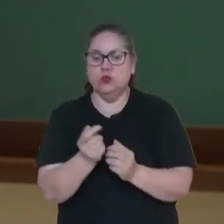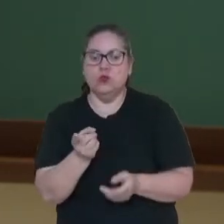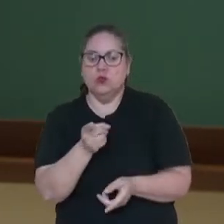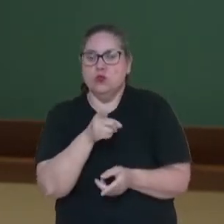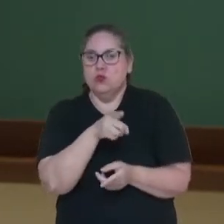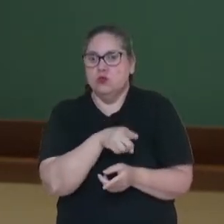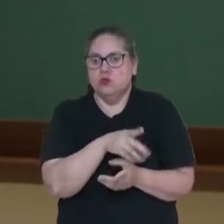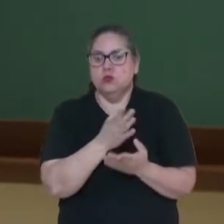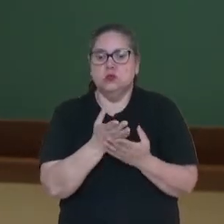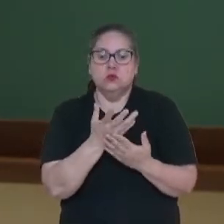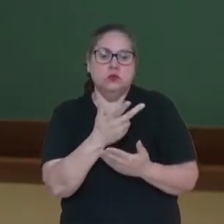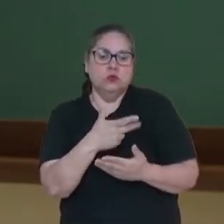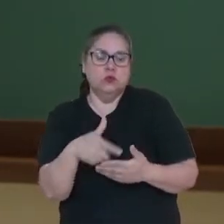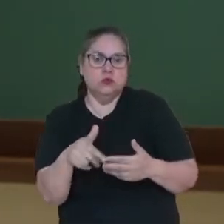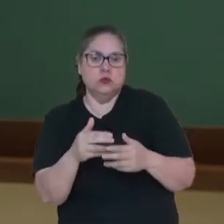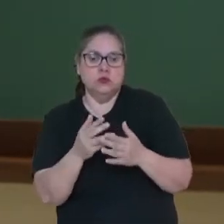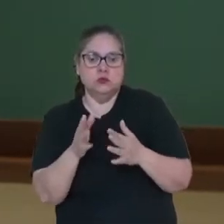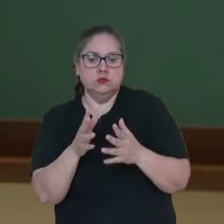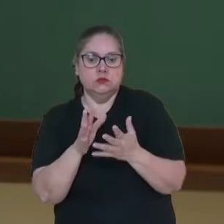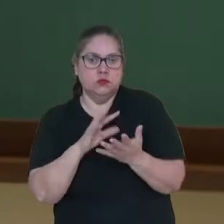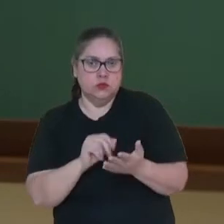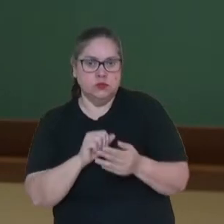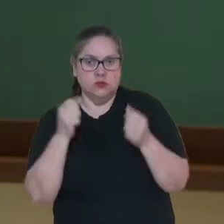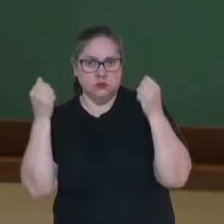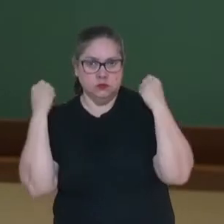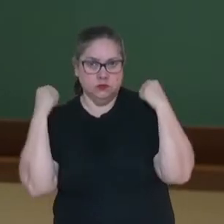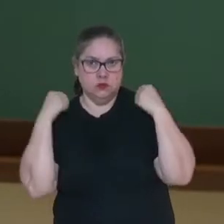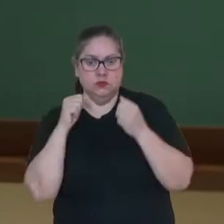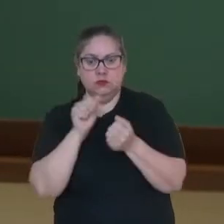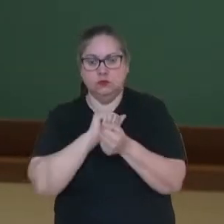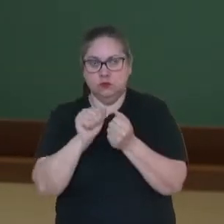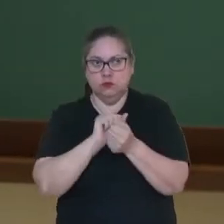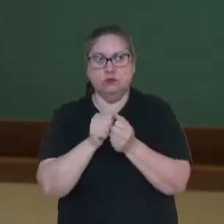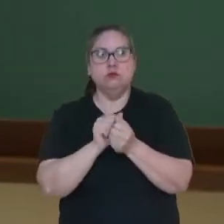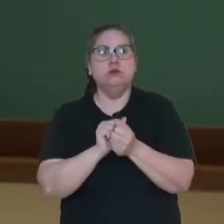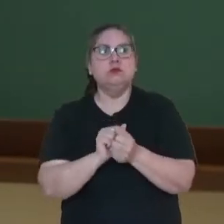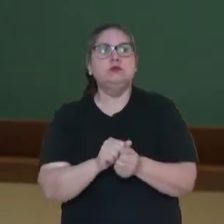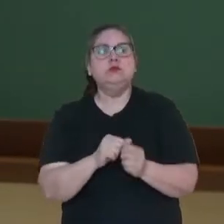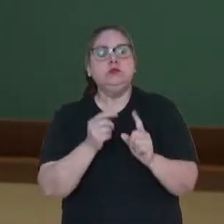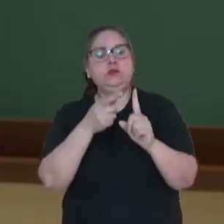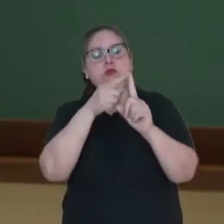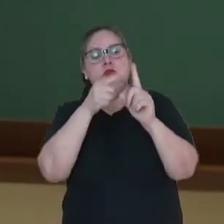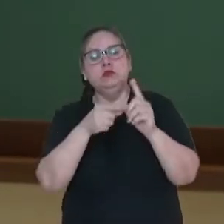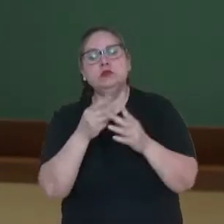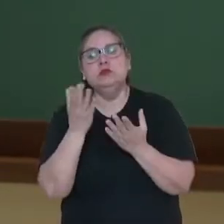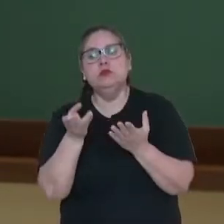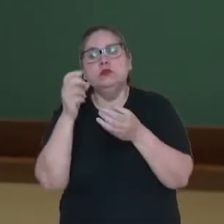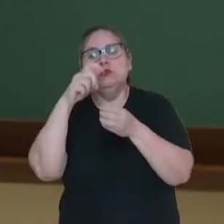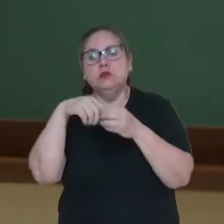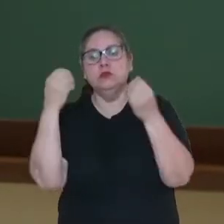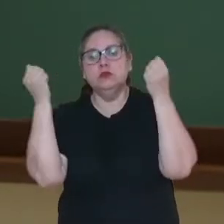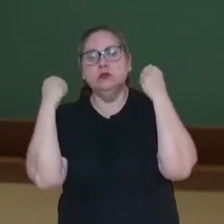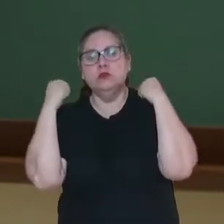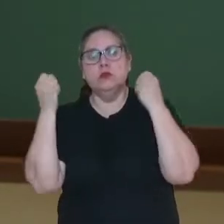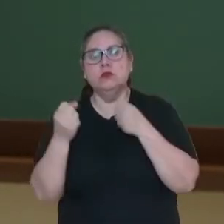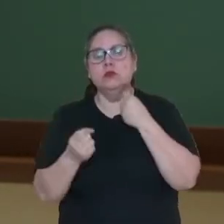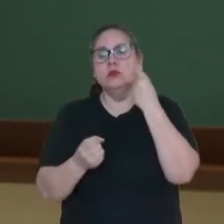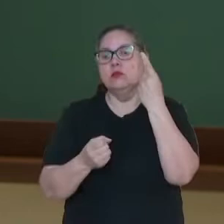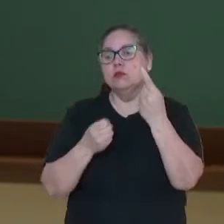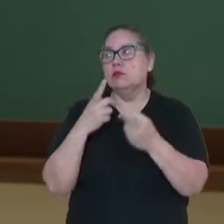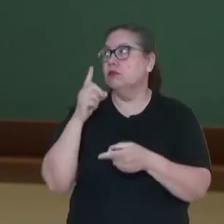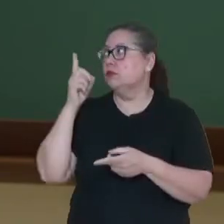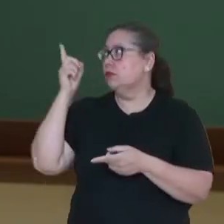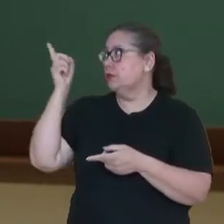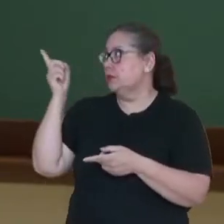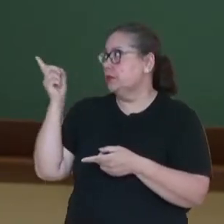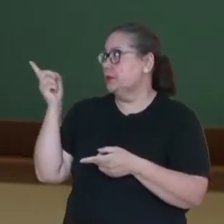também as outras atividades esportivas. Elementos da ginástica. Então, nós temos alguns elementos